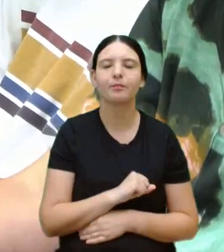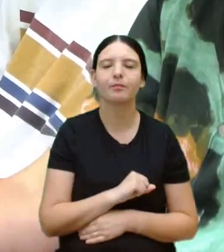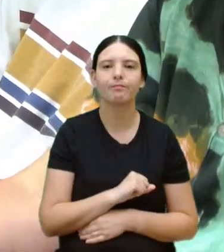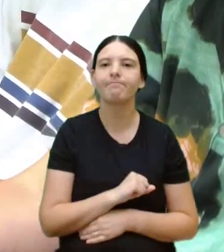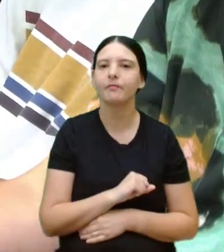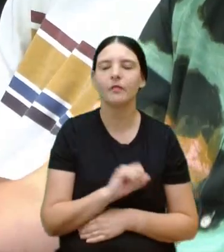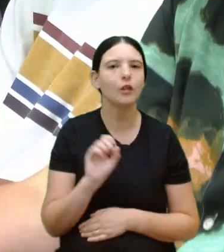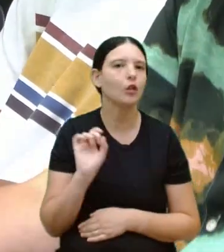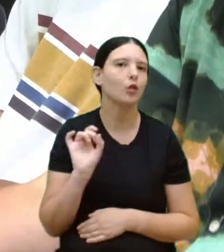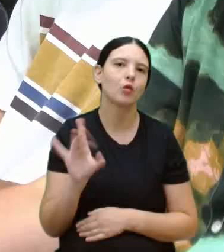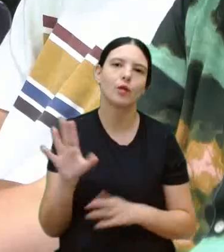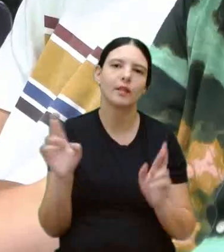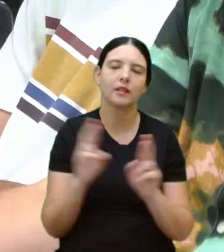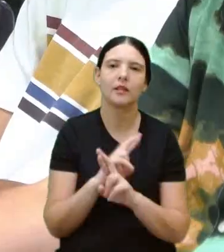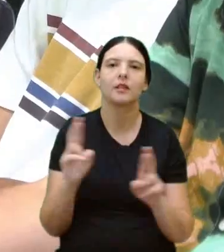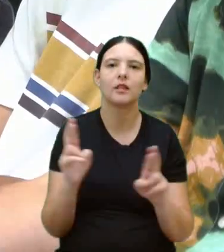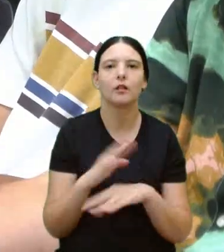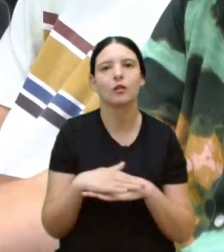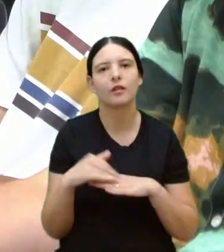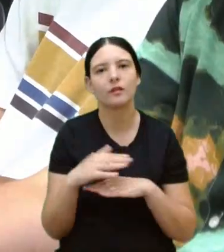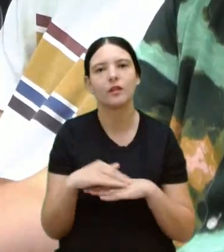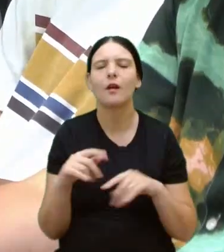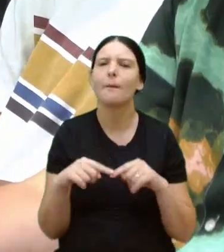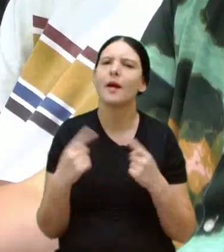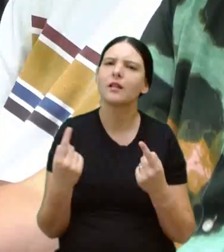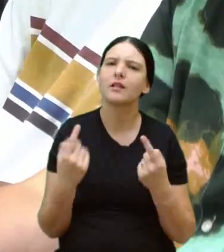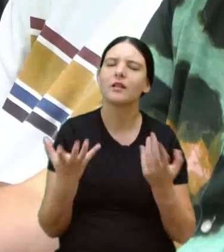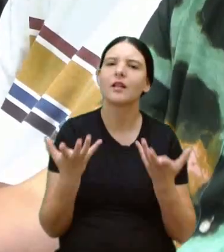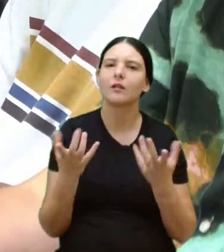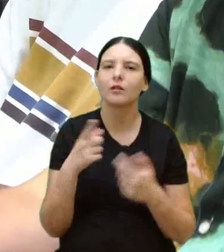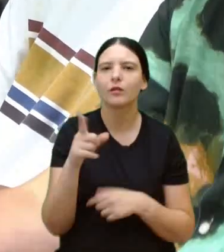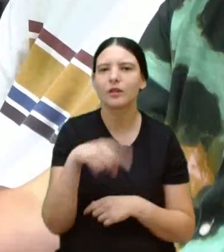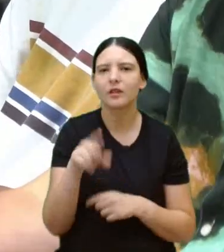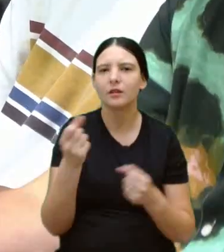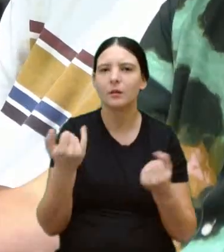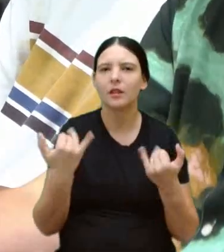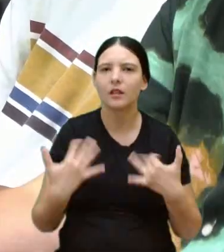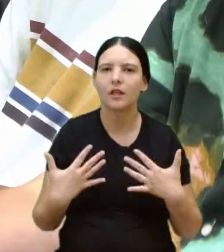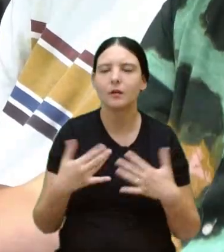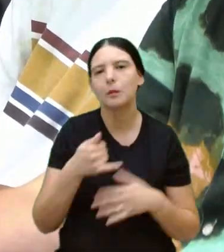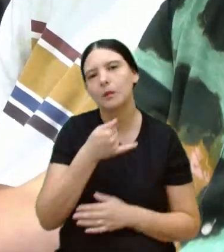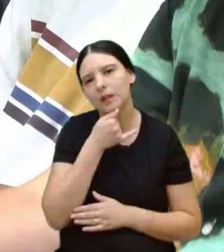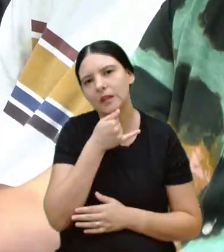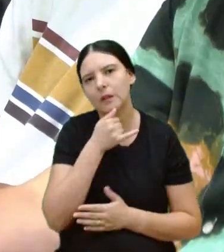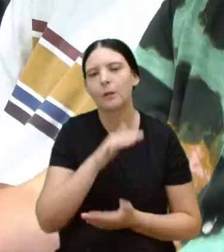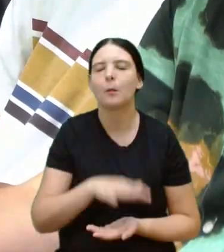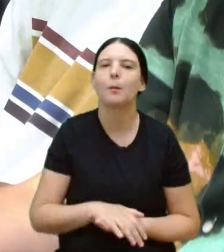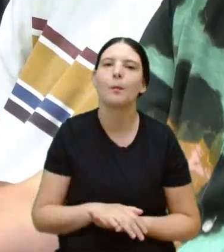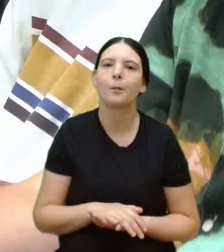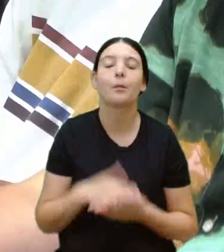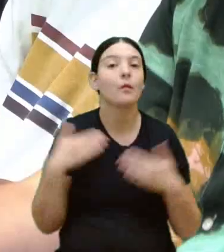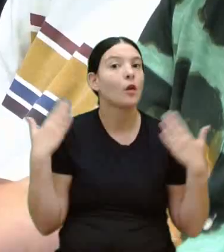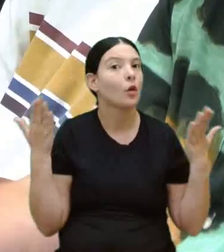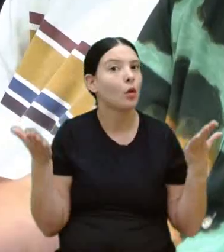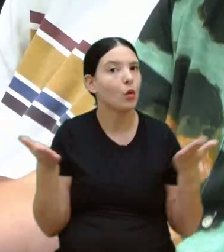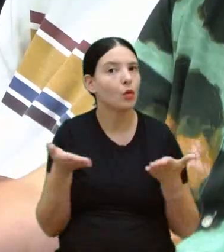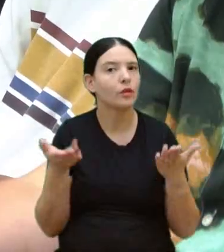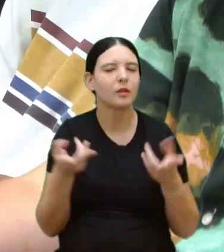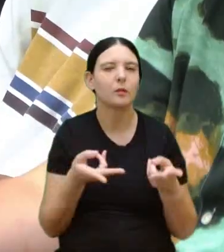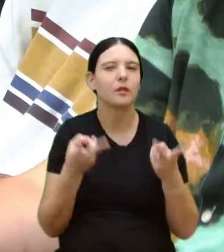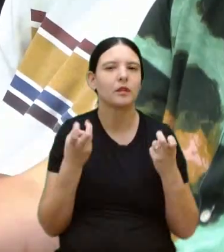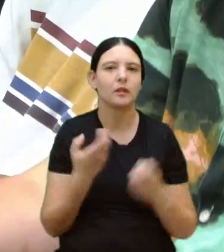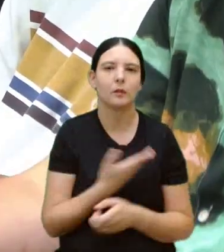nessas relações afetivas. Eu queria que você falasse um pouco sobre isso. Por exemplo, eu hoje percebo nas minhas